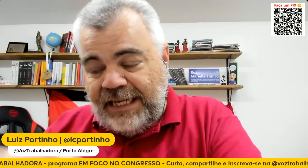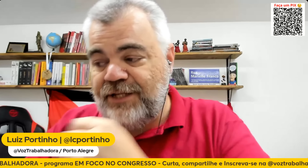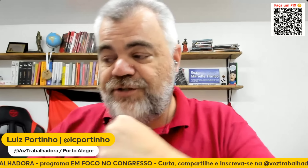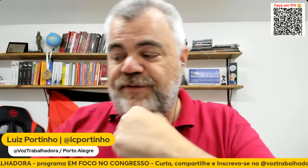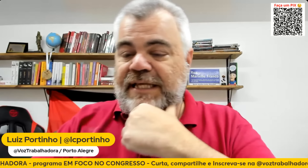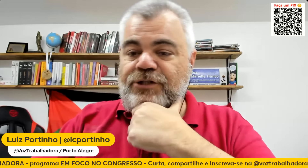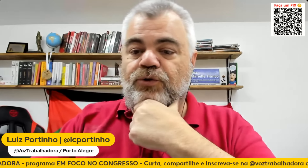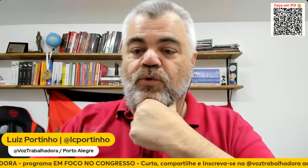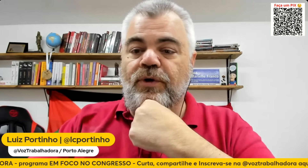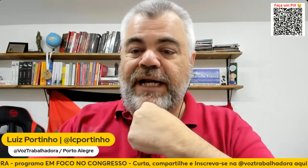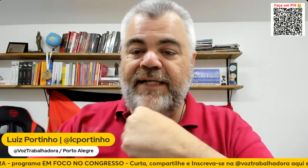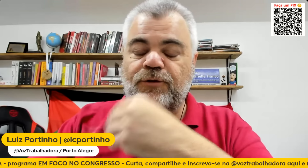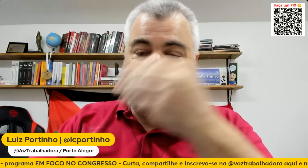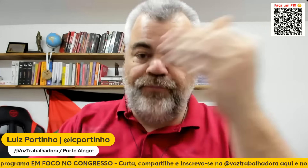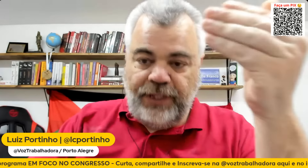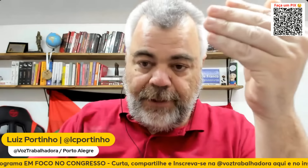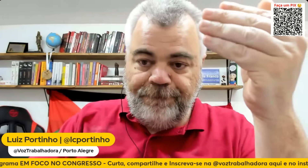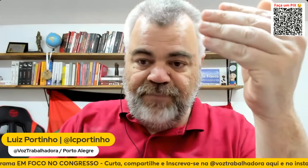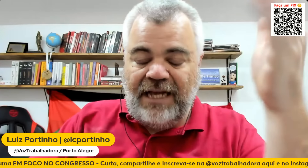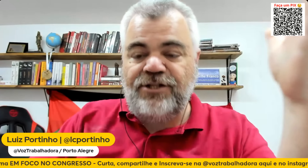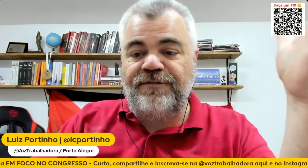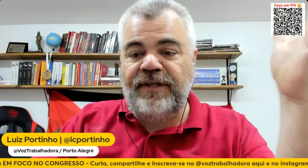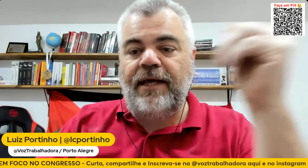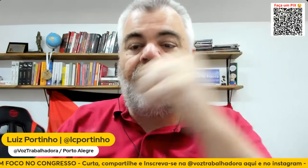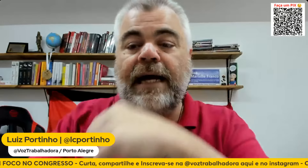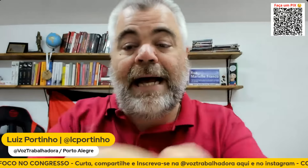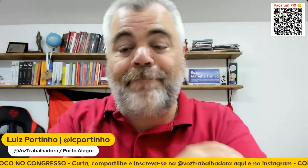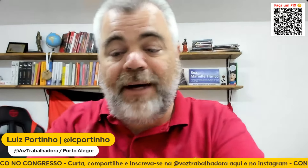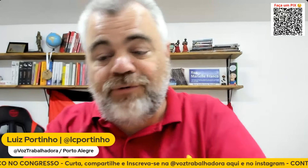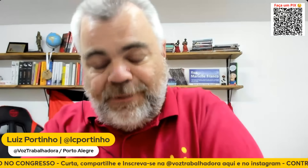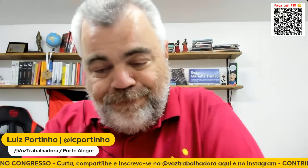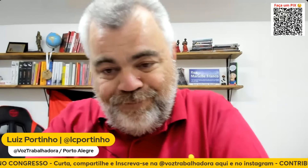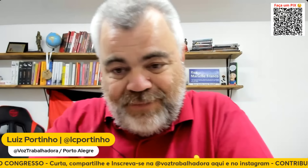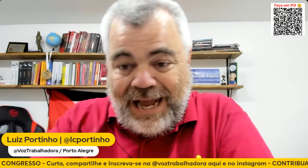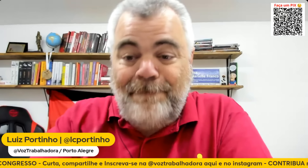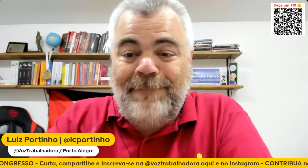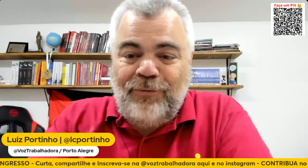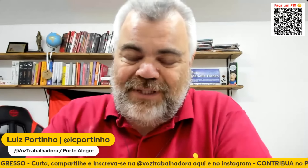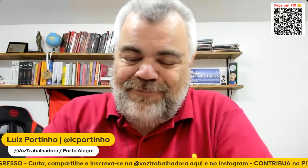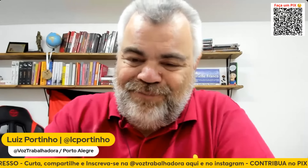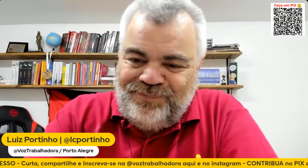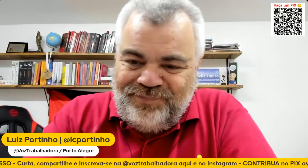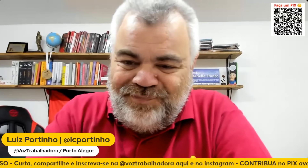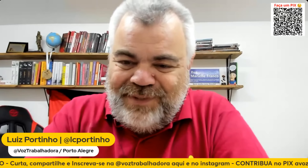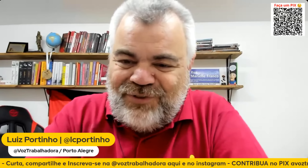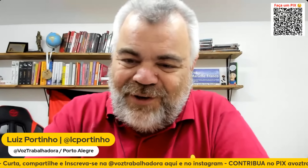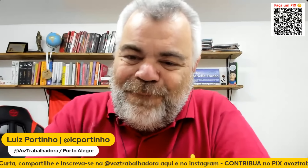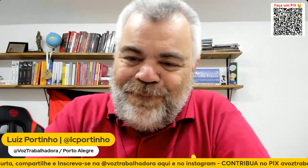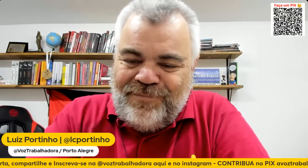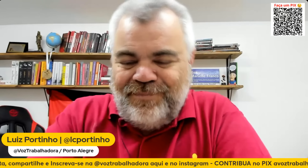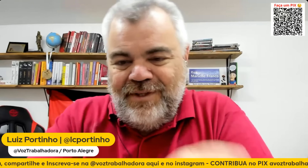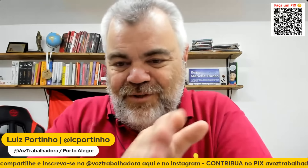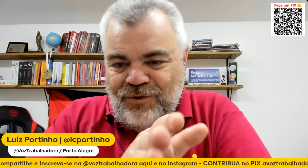a atividade no Congresso E adivinha a pauta a pauta